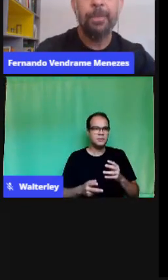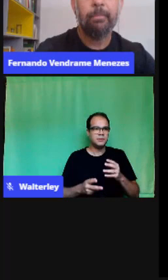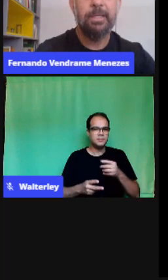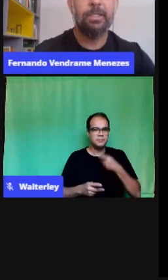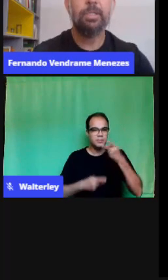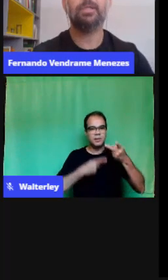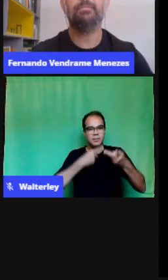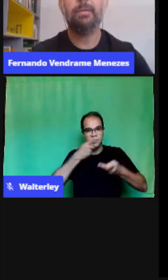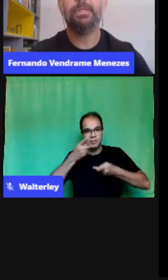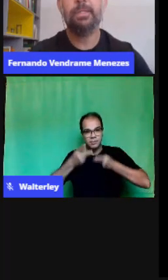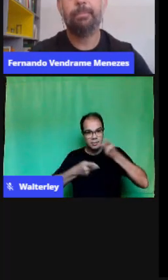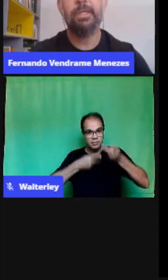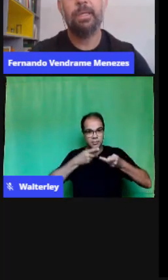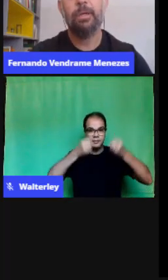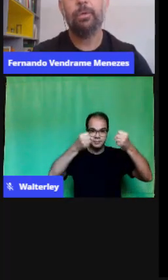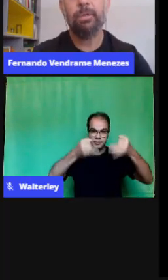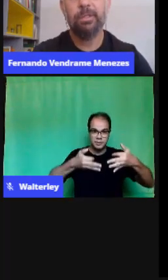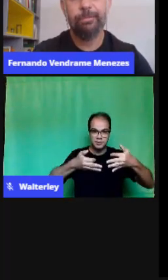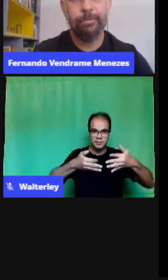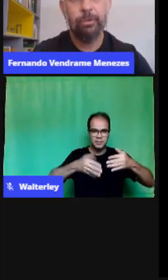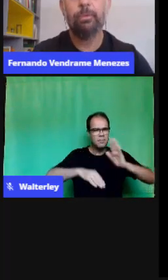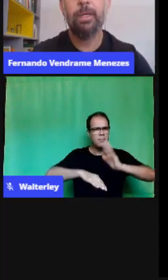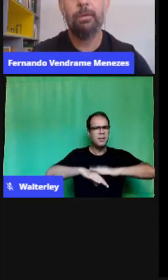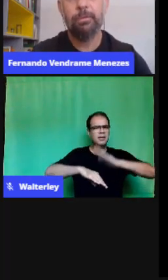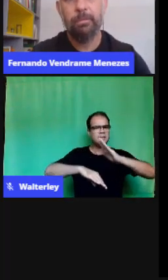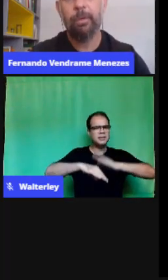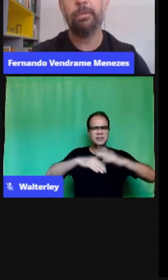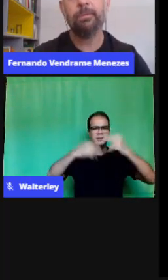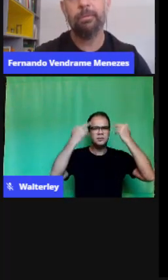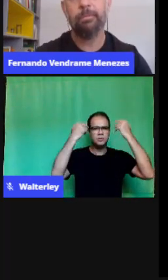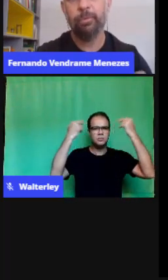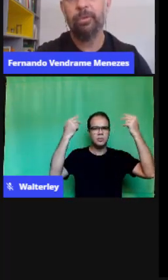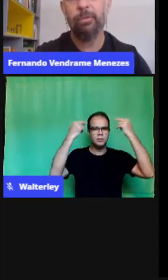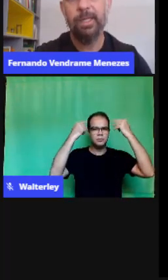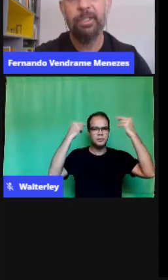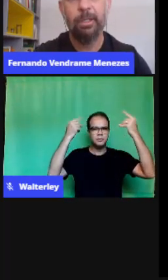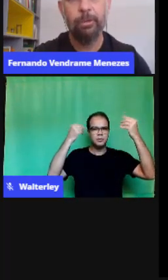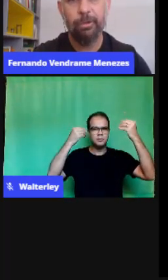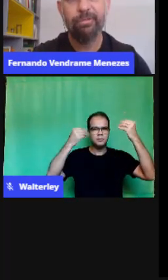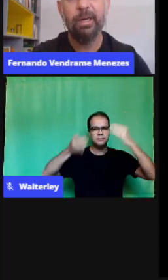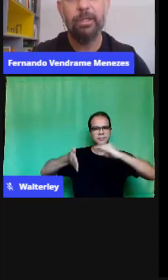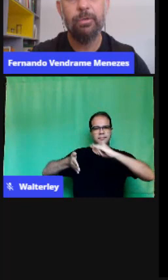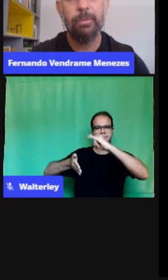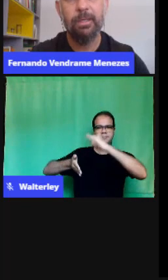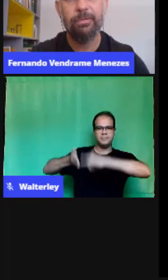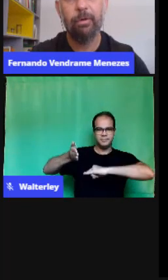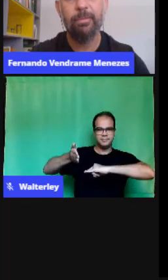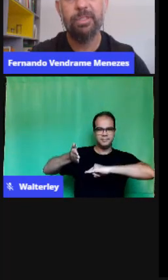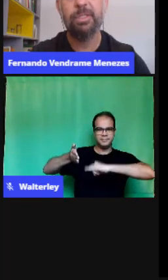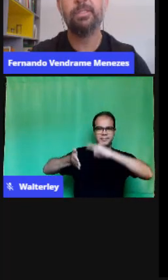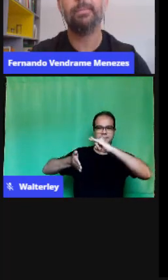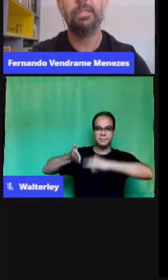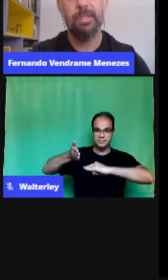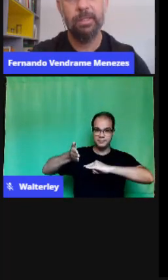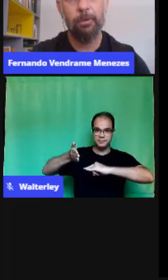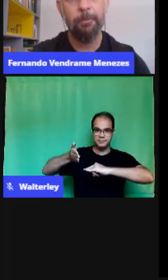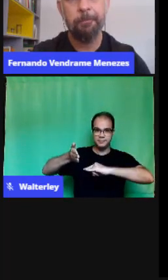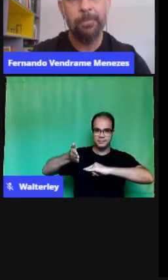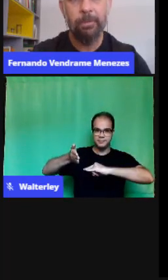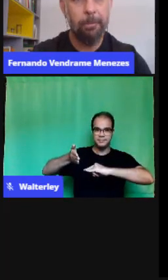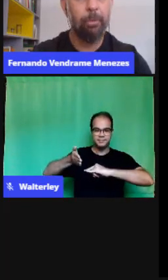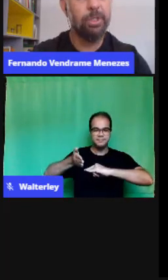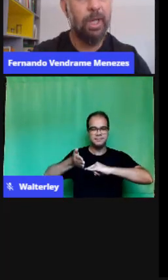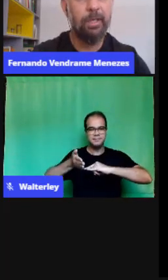prova, mas a gente também precisa pensar em outros instrumentos. Né? Quando no slide anterior eu falei sobre as formas de